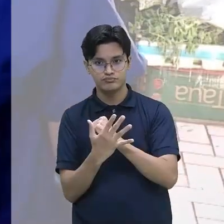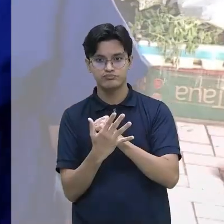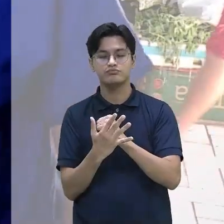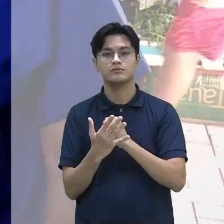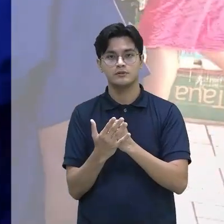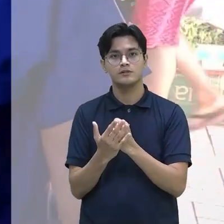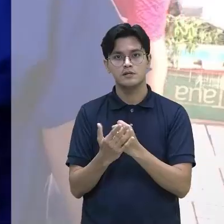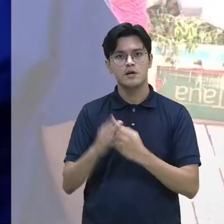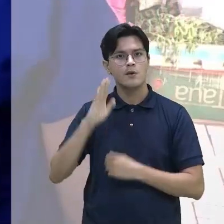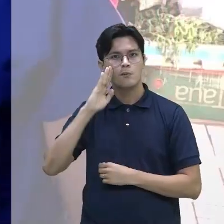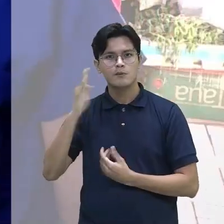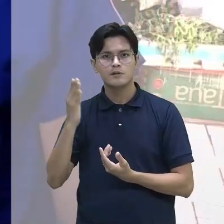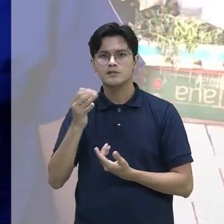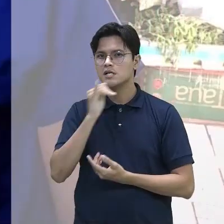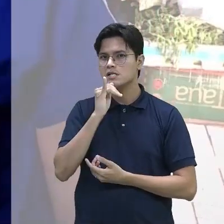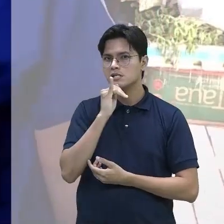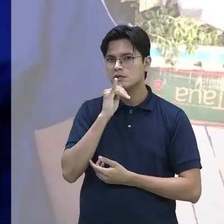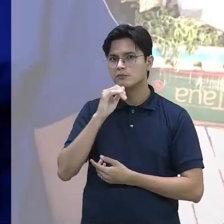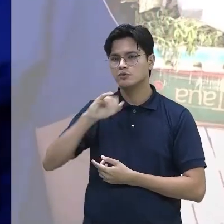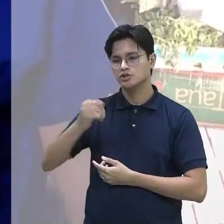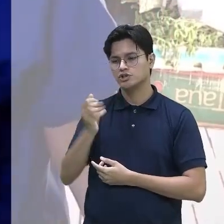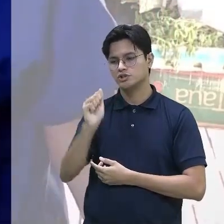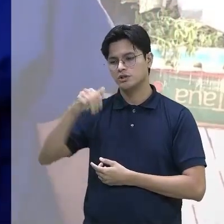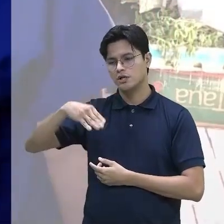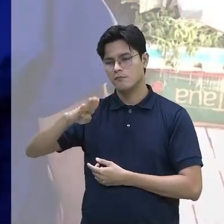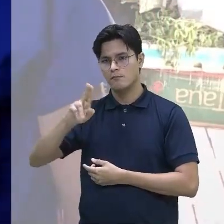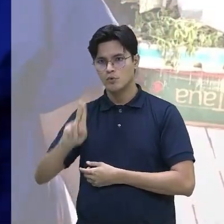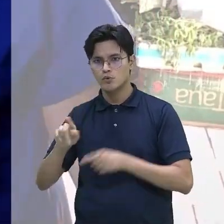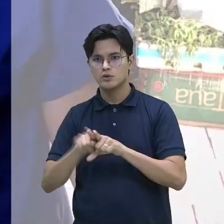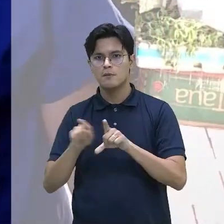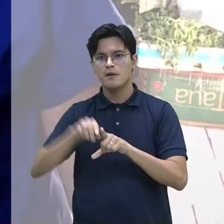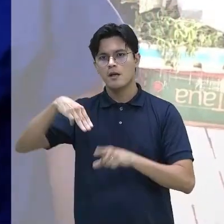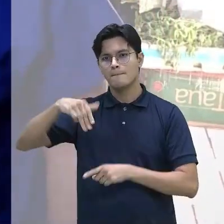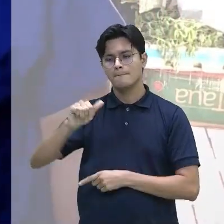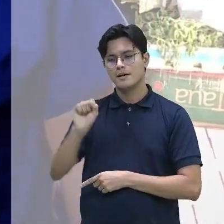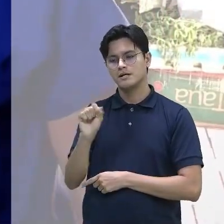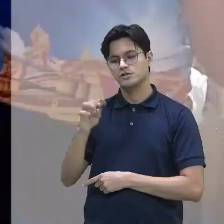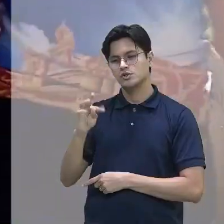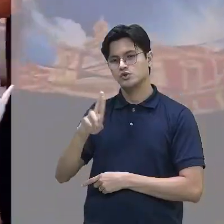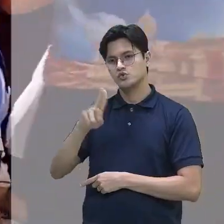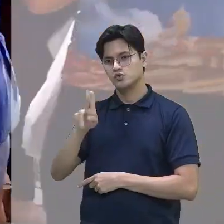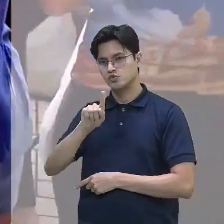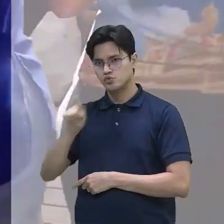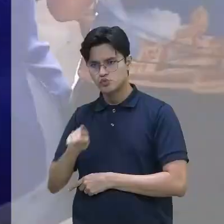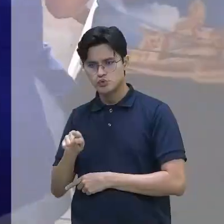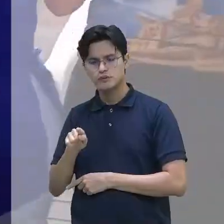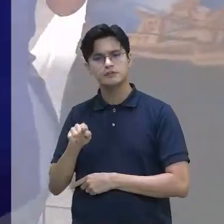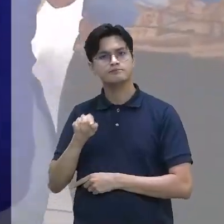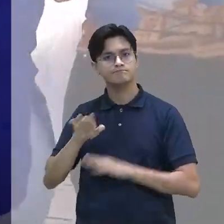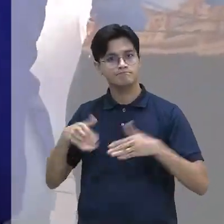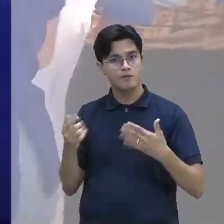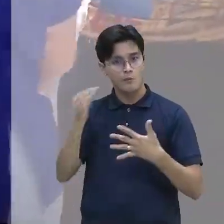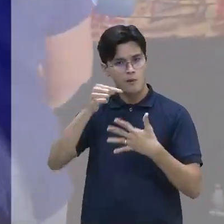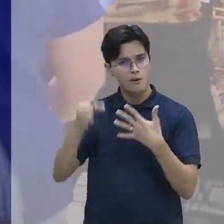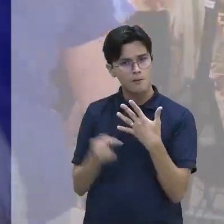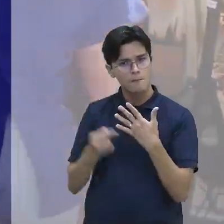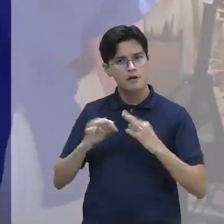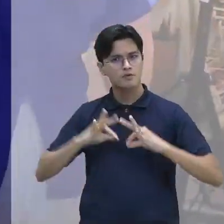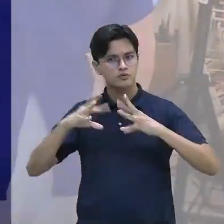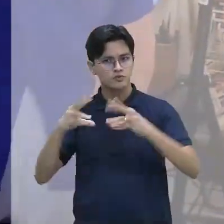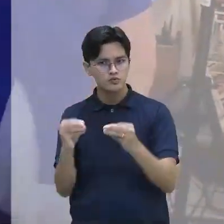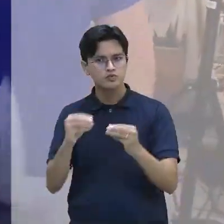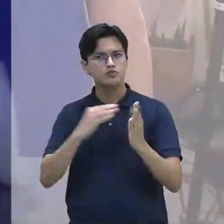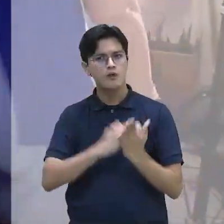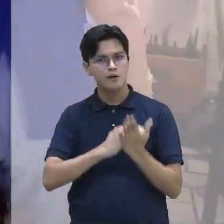jambu, o ixi amarelo, unha de gato, tudo isso aí para aumentar a imunidade, né? Então, aqui, o que nós, pessoal,